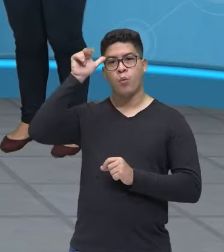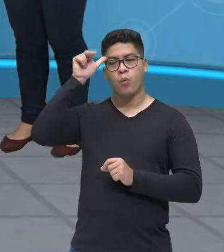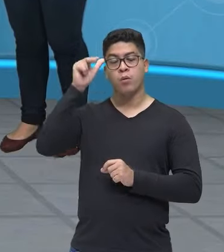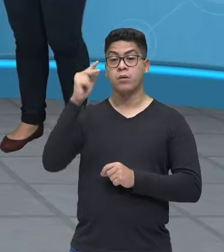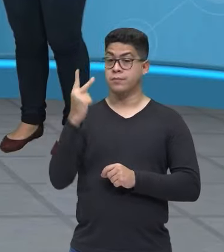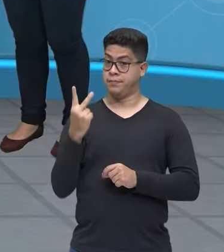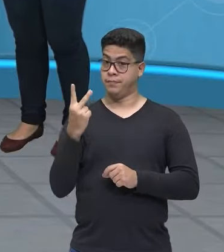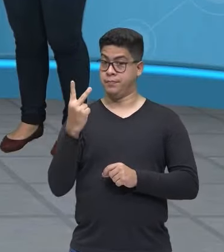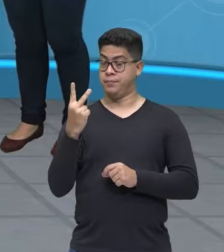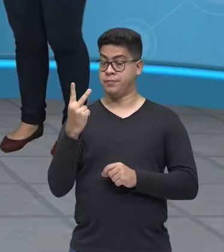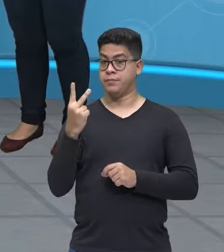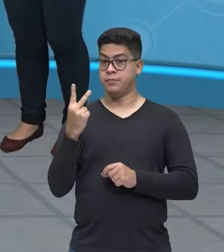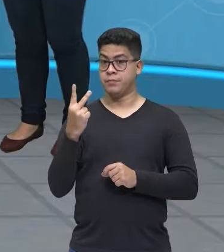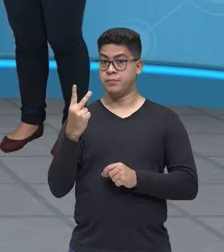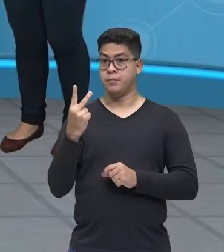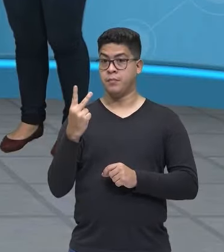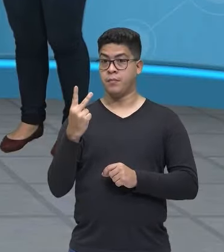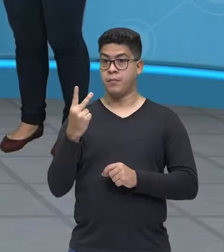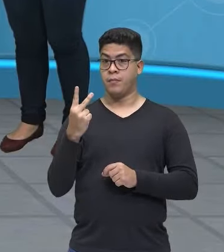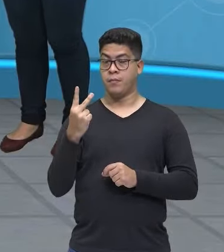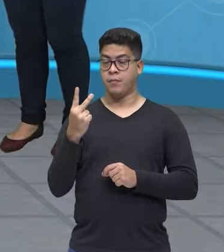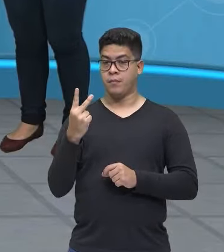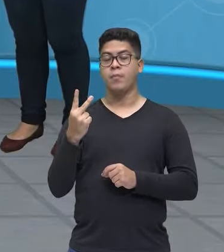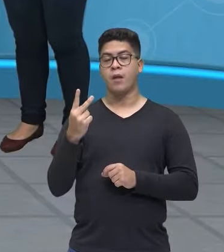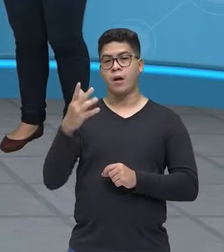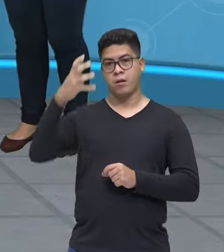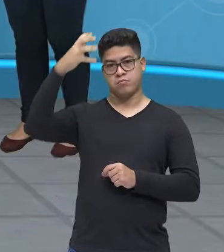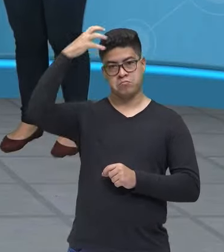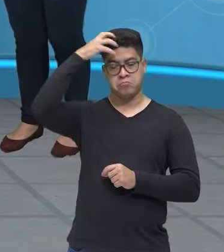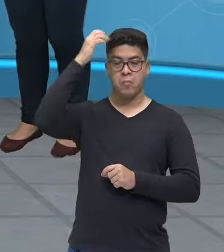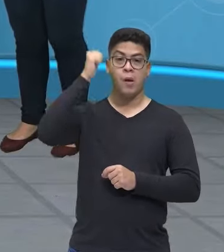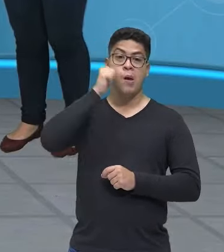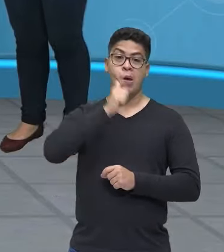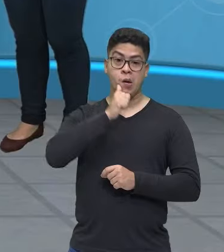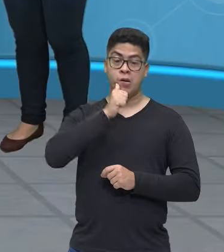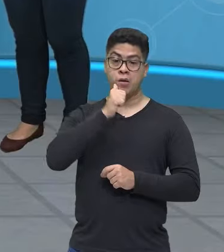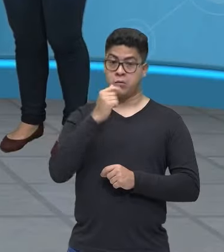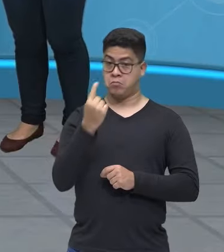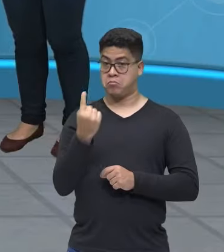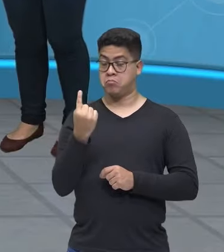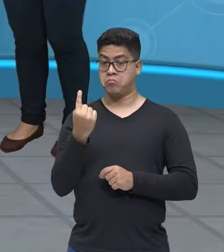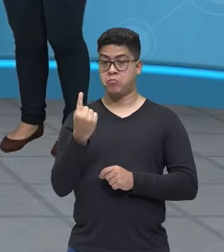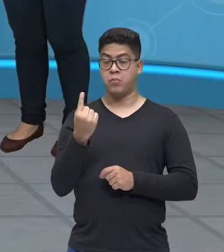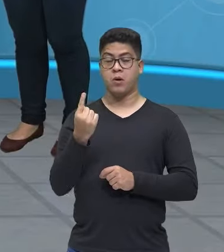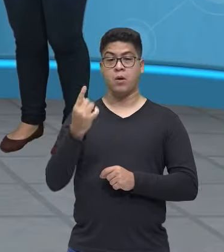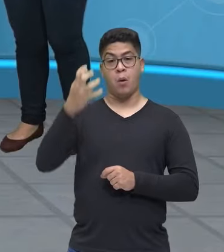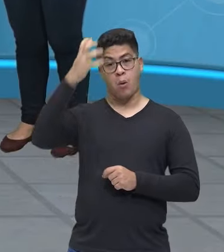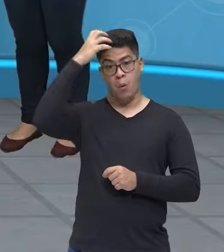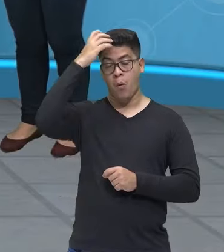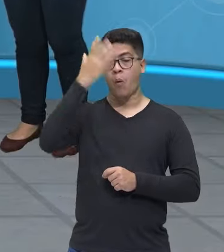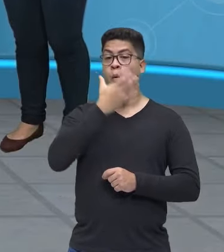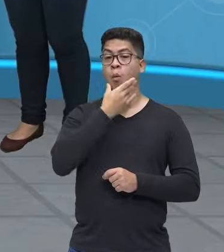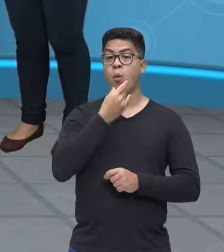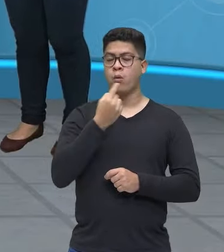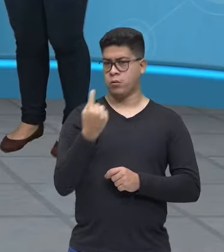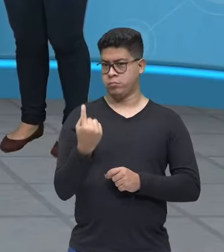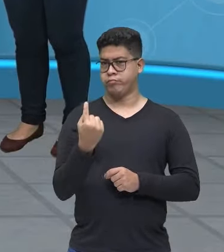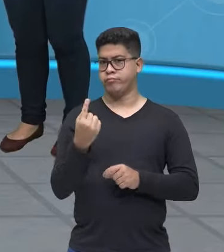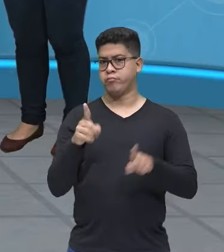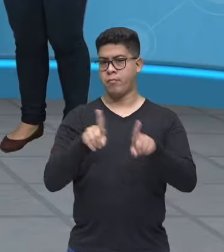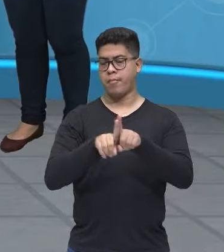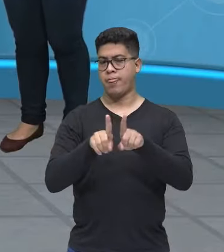2. Depois nós temos a rainha, né, que é uma. Nós temos o rei, que é uma peça também. Nós temos os